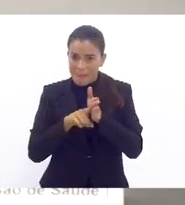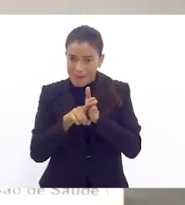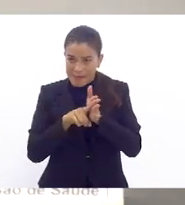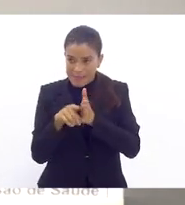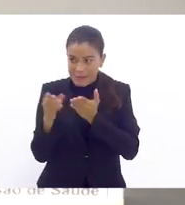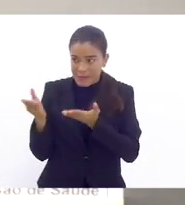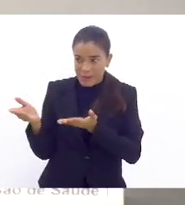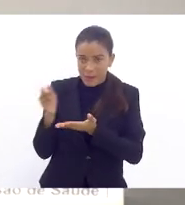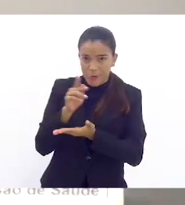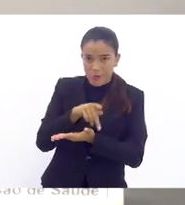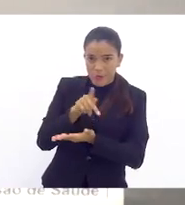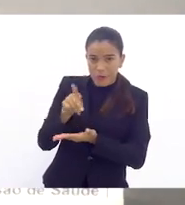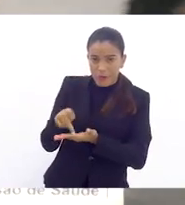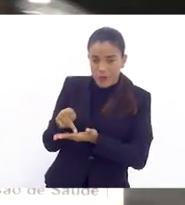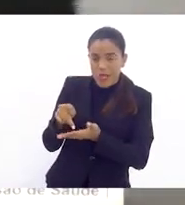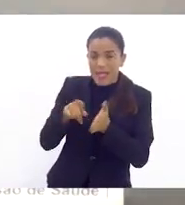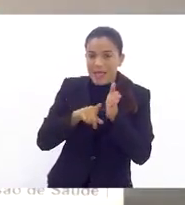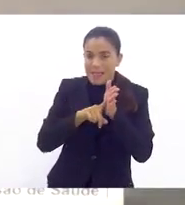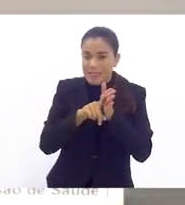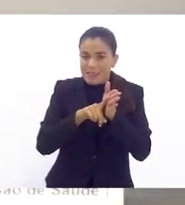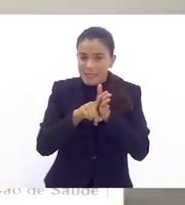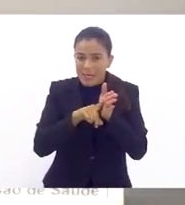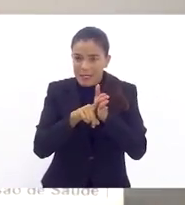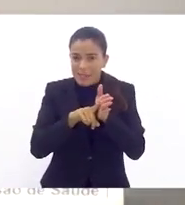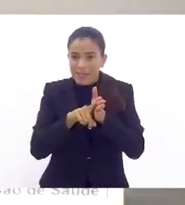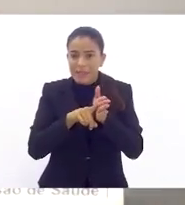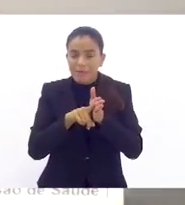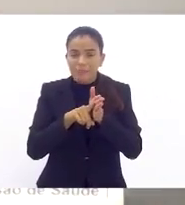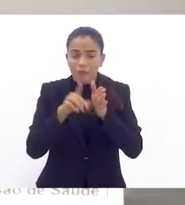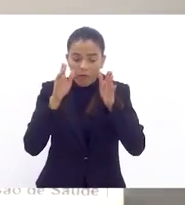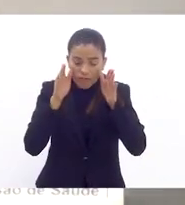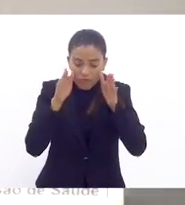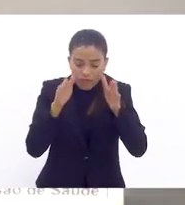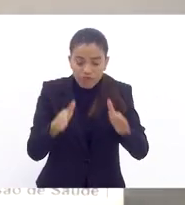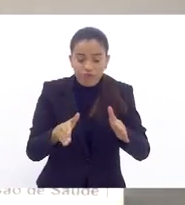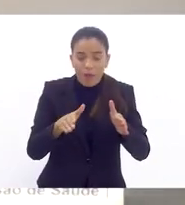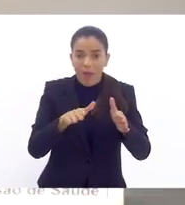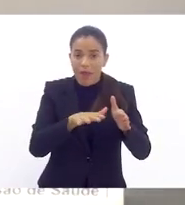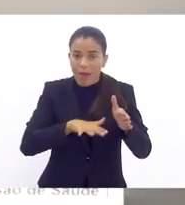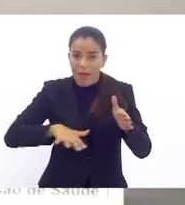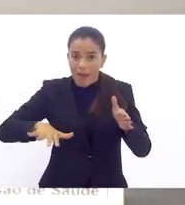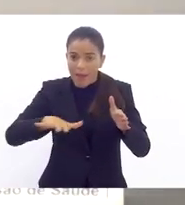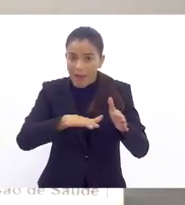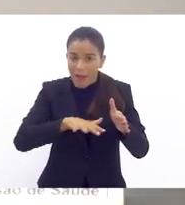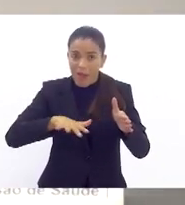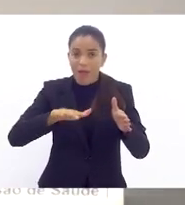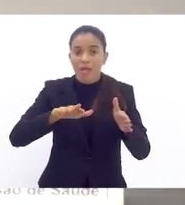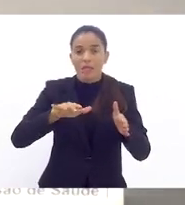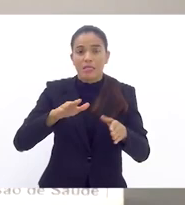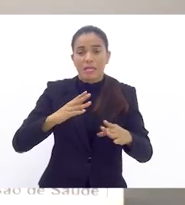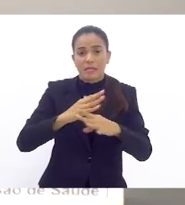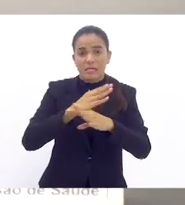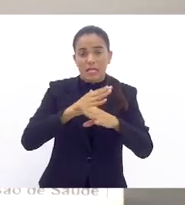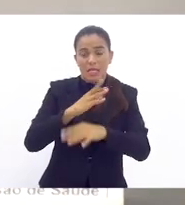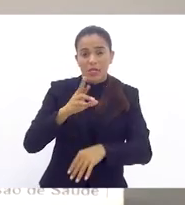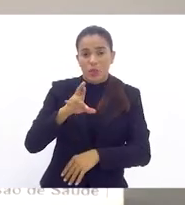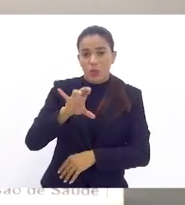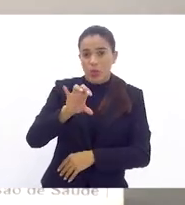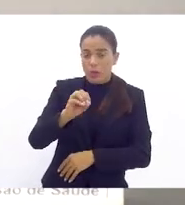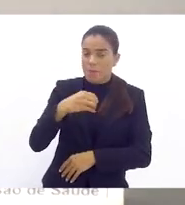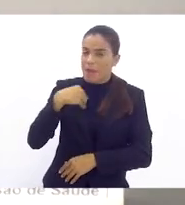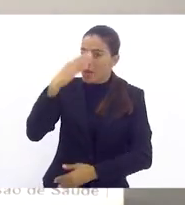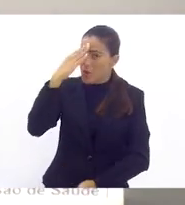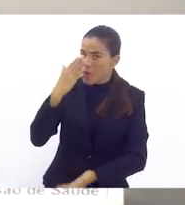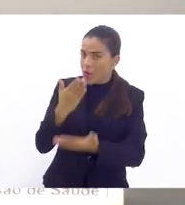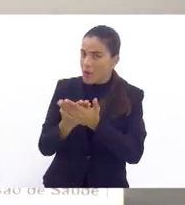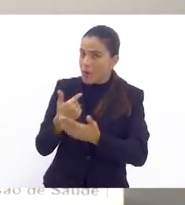aqui, né, essa pesquisa foi feita concentrada na cidade do Rio de Janeiro, mas quero crer